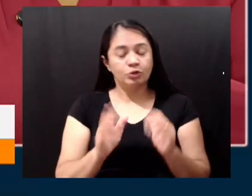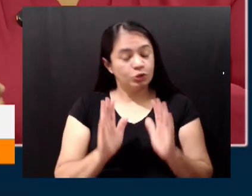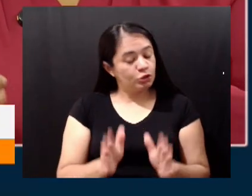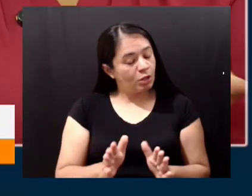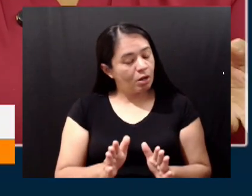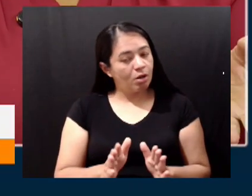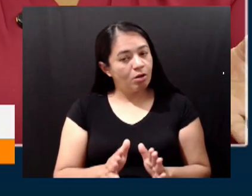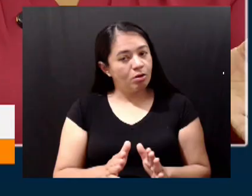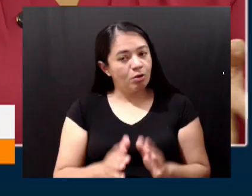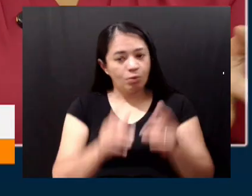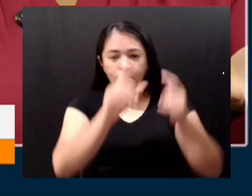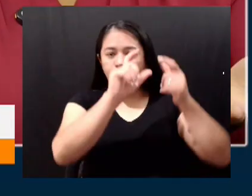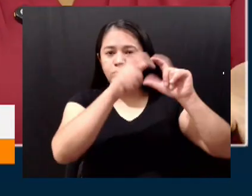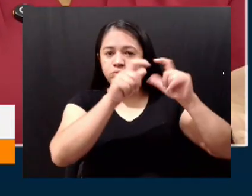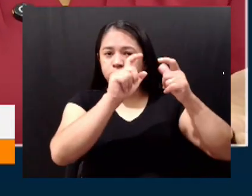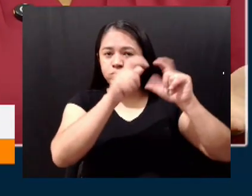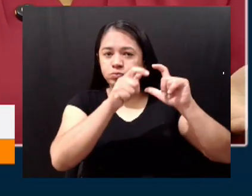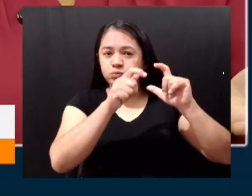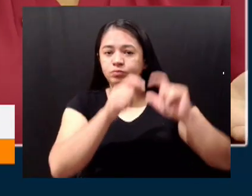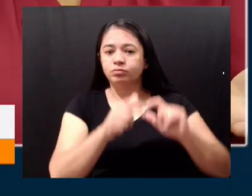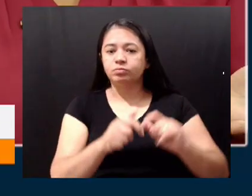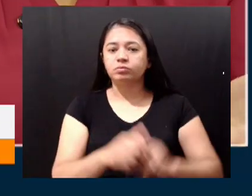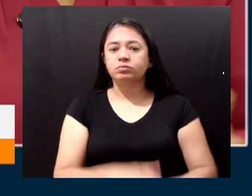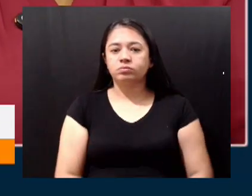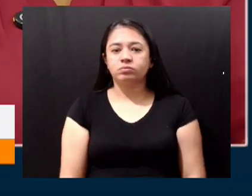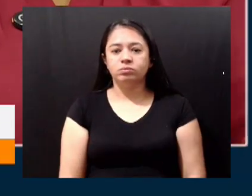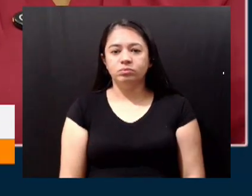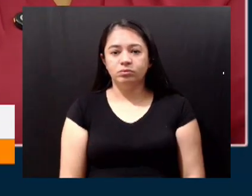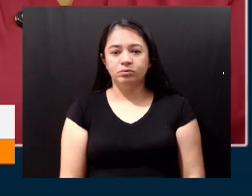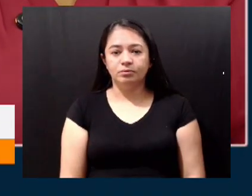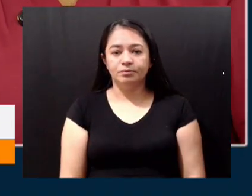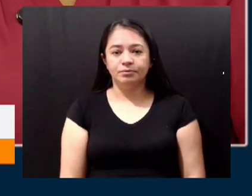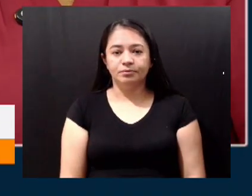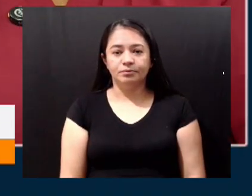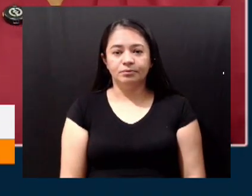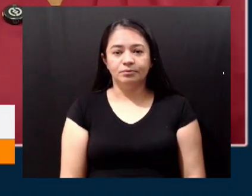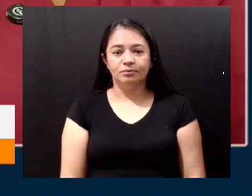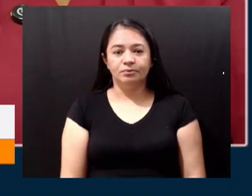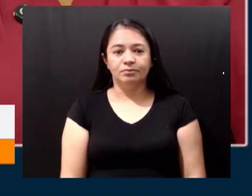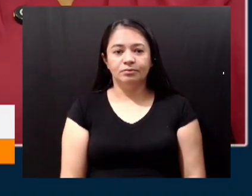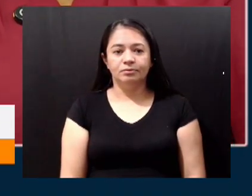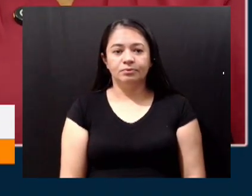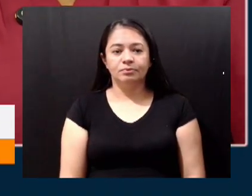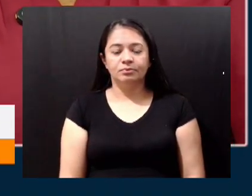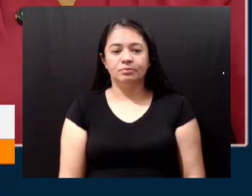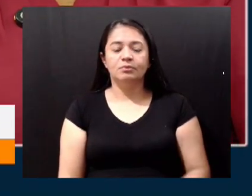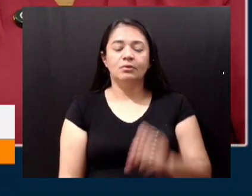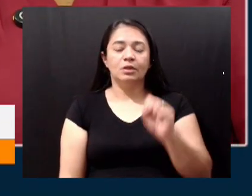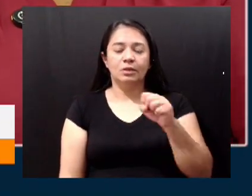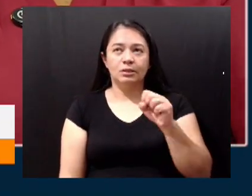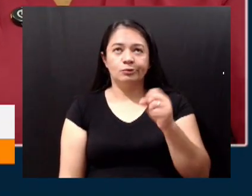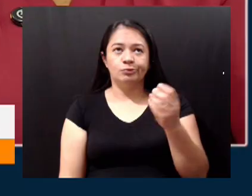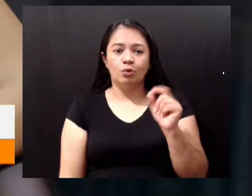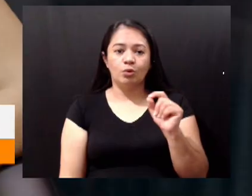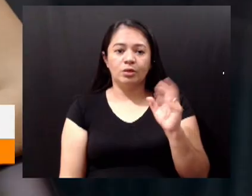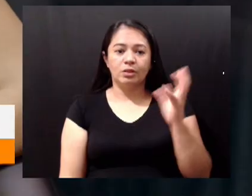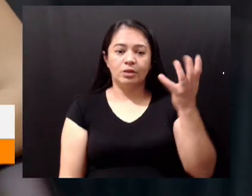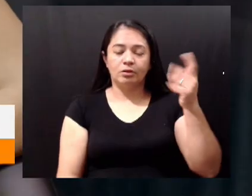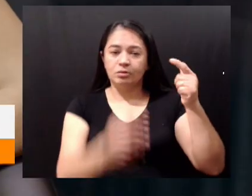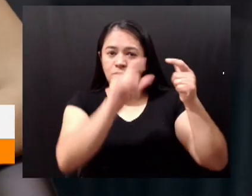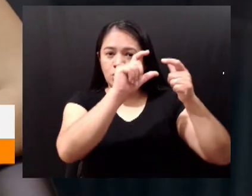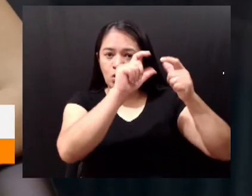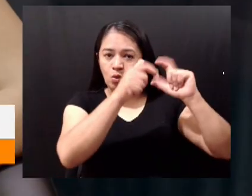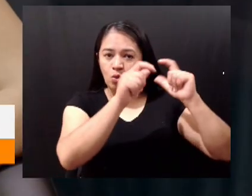transtorno hipocondríaco, se é assim que fala? É, na verdade, o transtorno hipocondríaco,